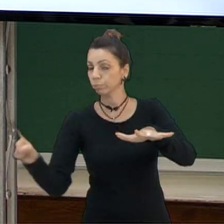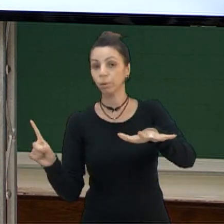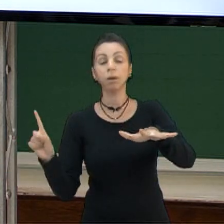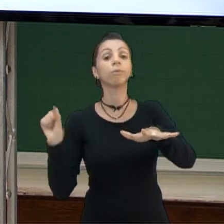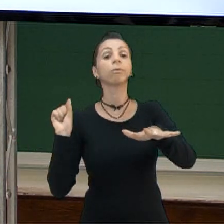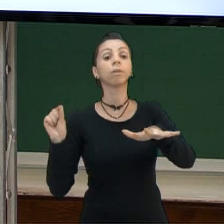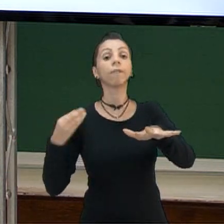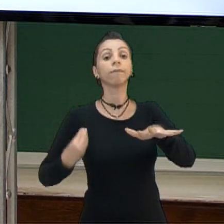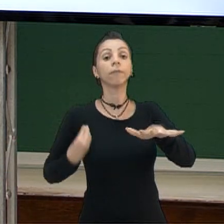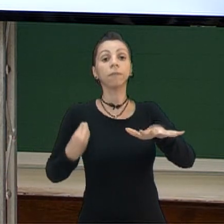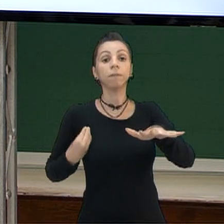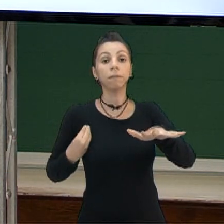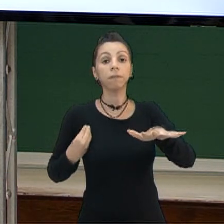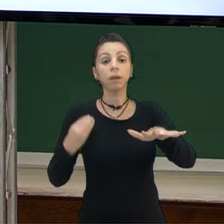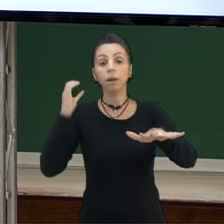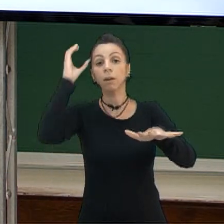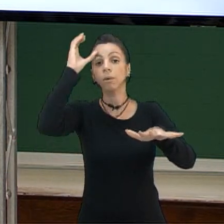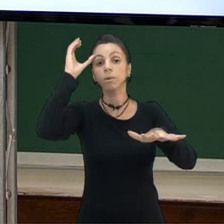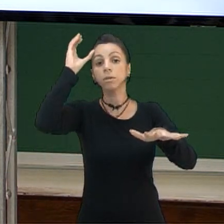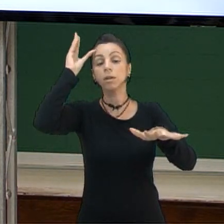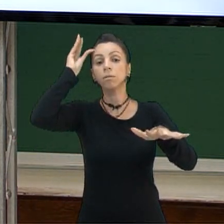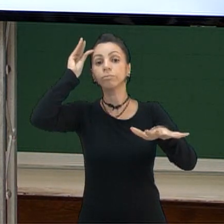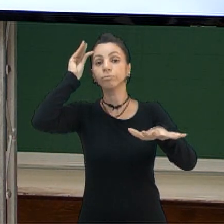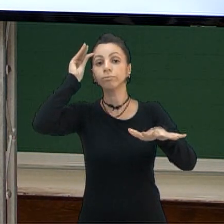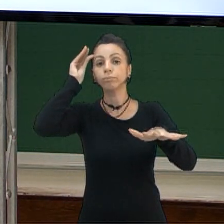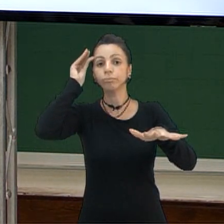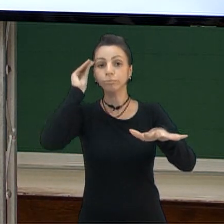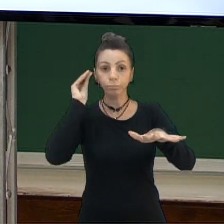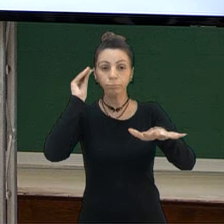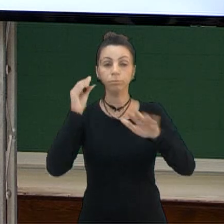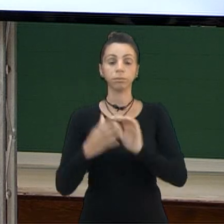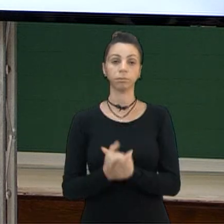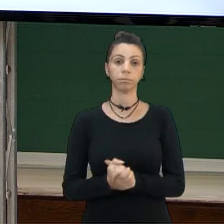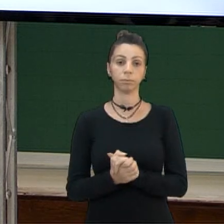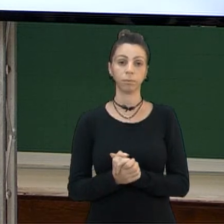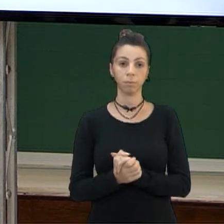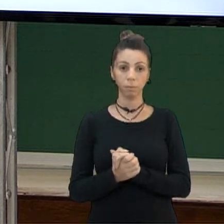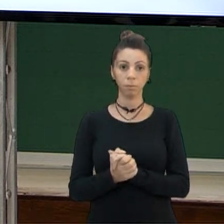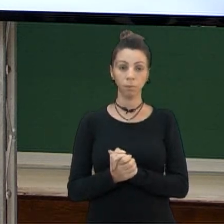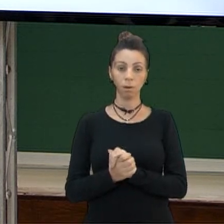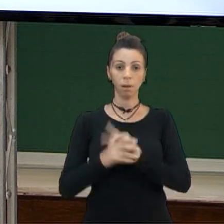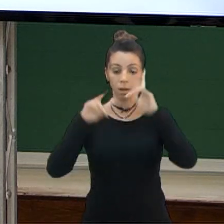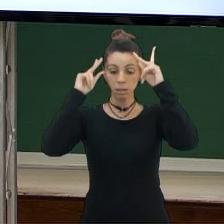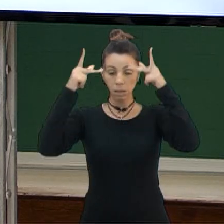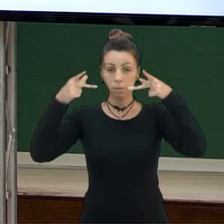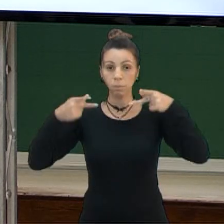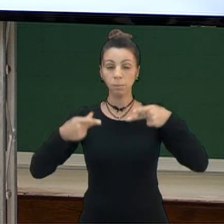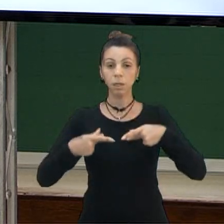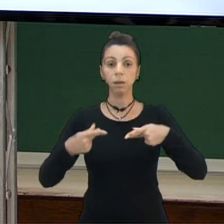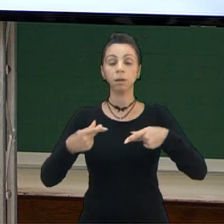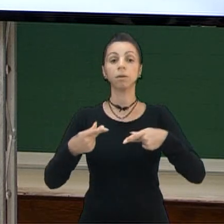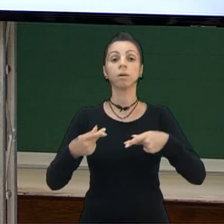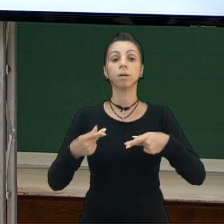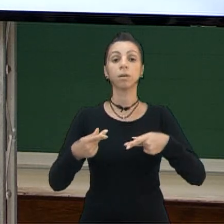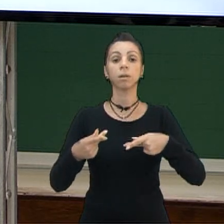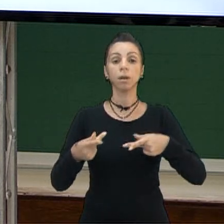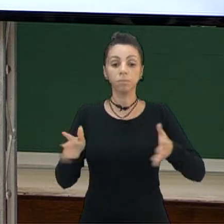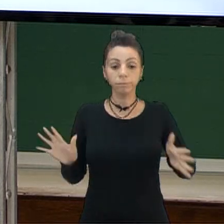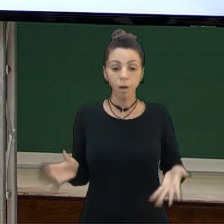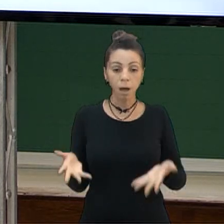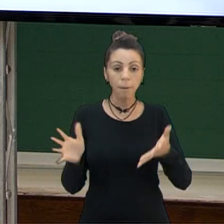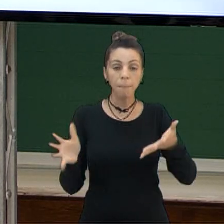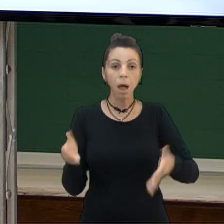um ponto a ser visto no sentido de ajudar as pessoas a terem, né,